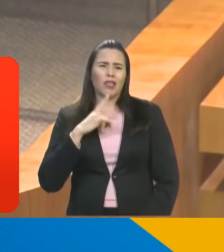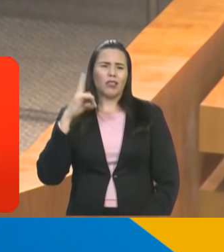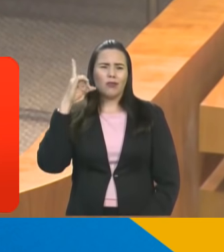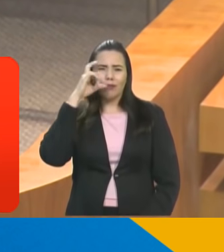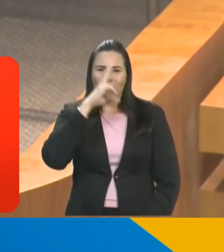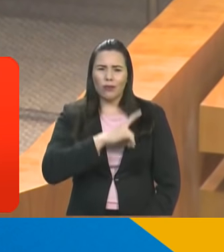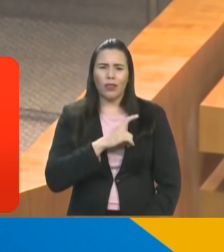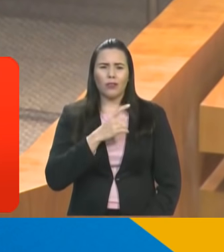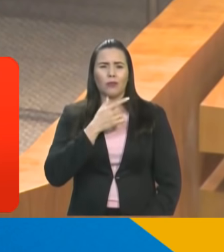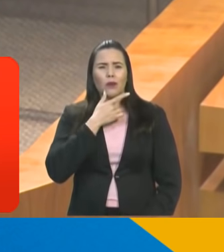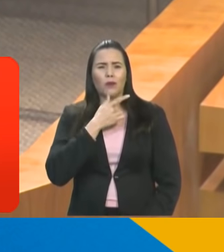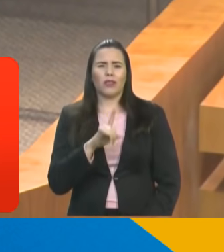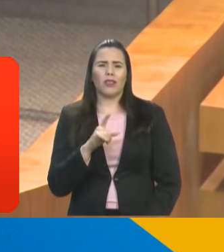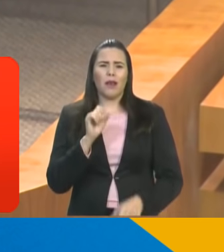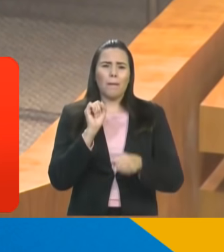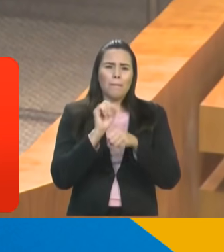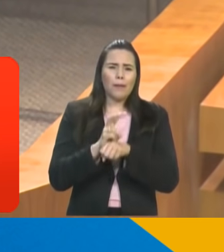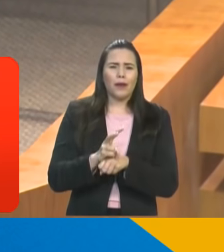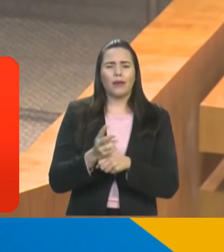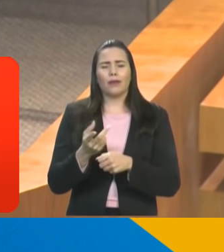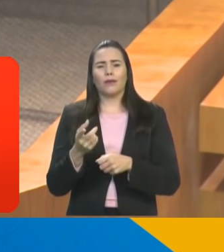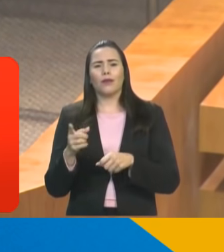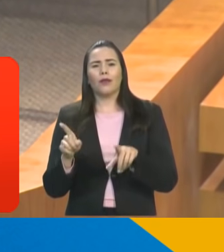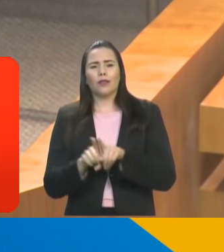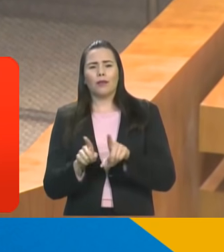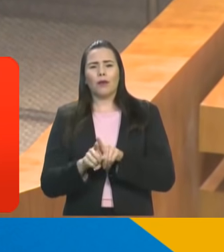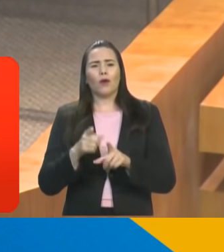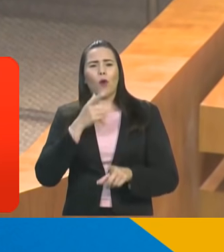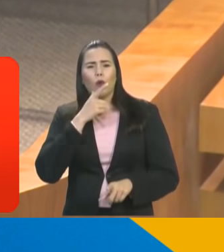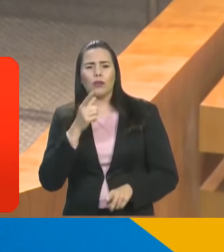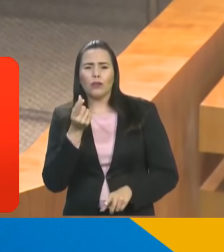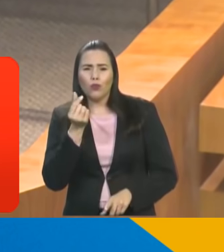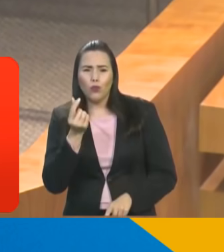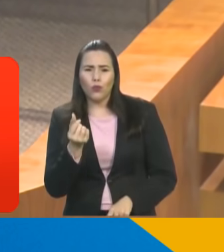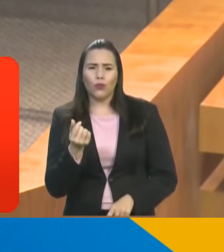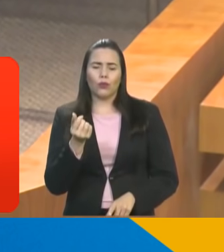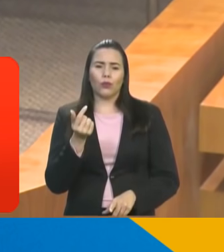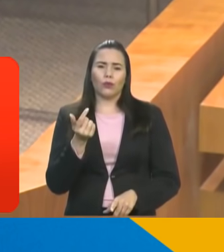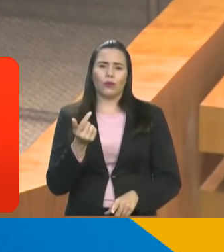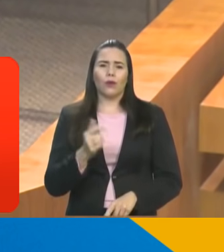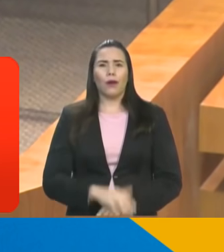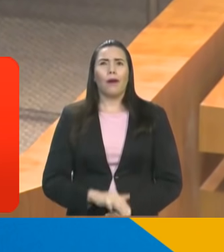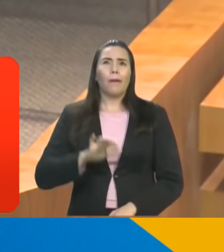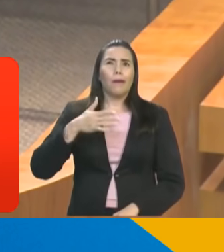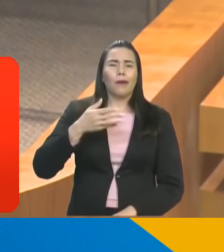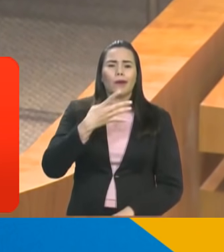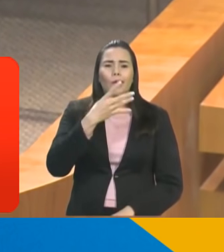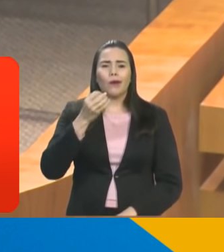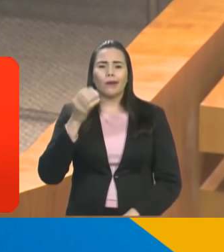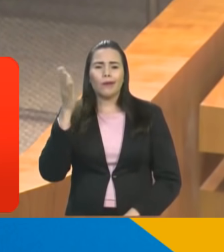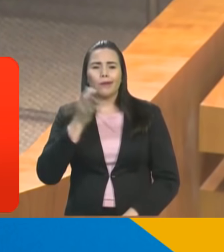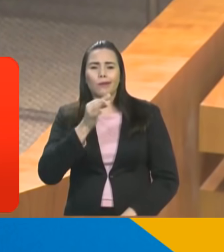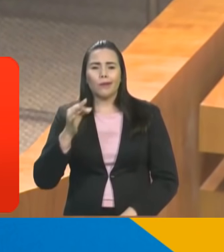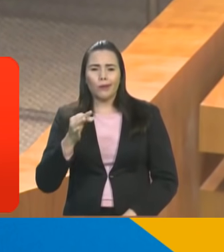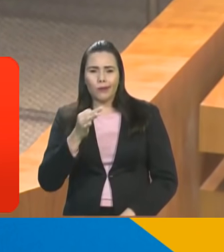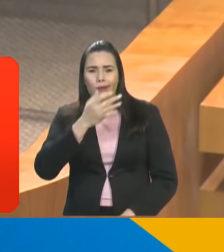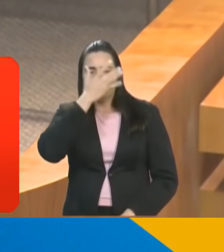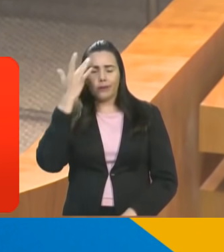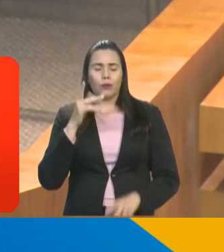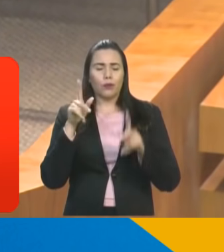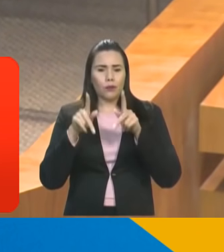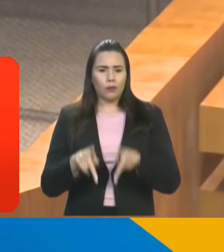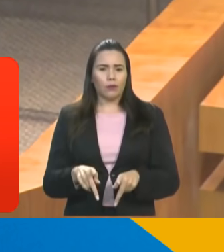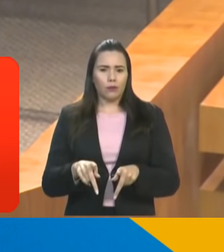sua sobrevivência, e aí nós estamos falando de 40% da população brasileira que recebeu o